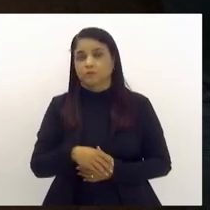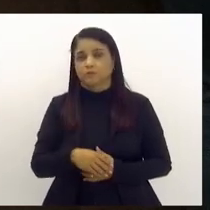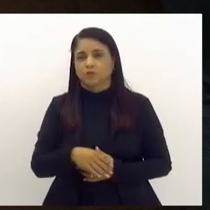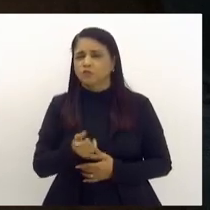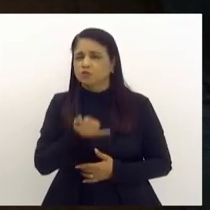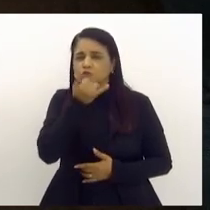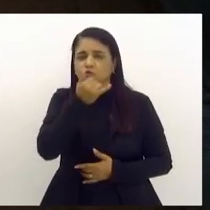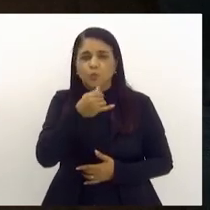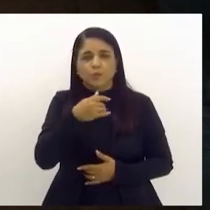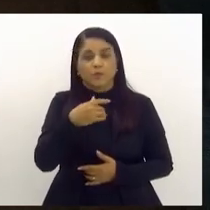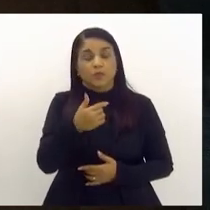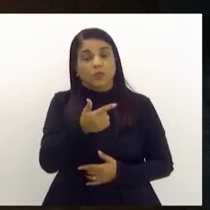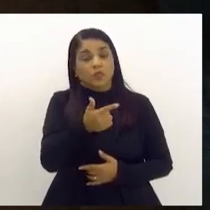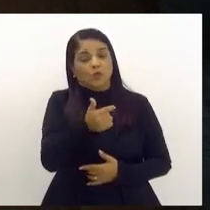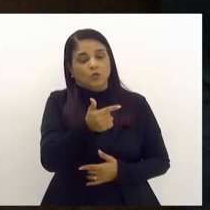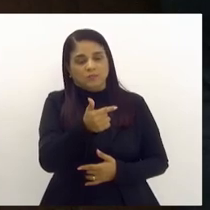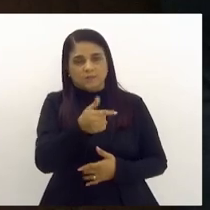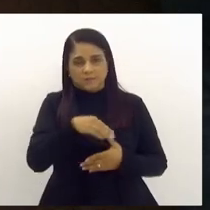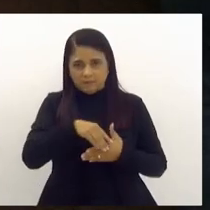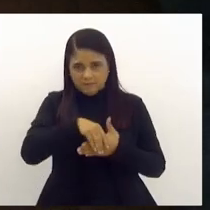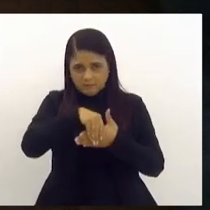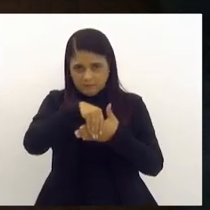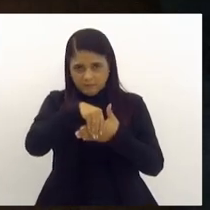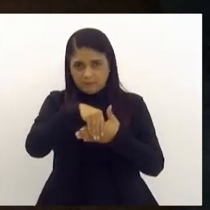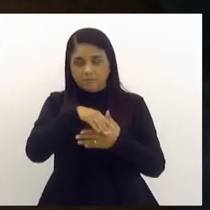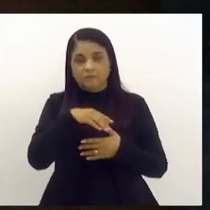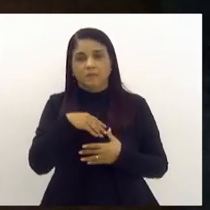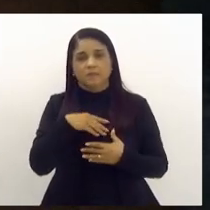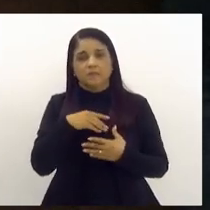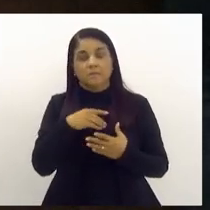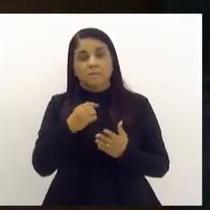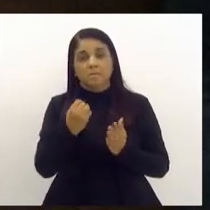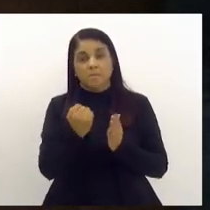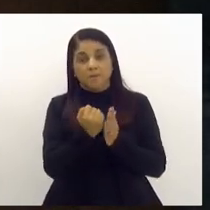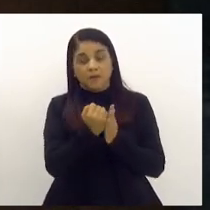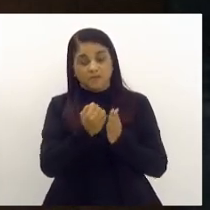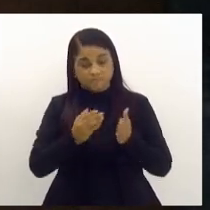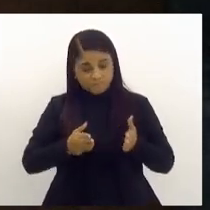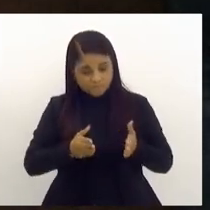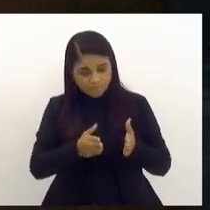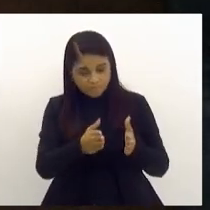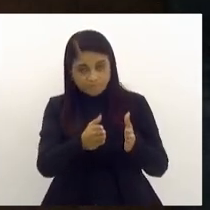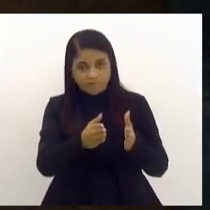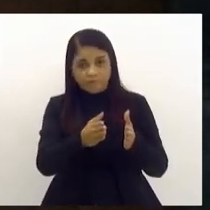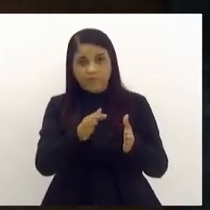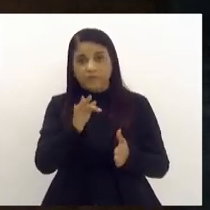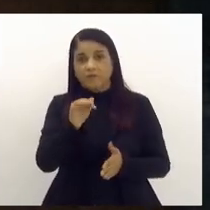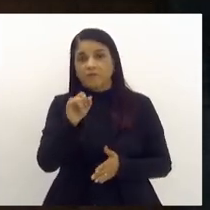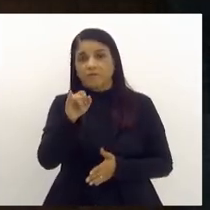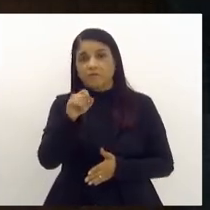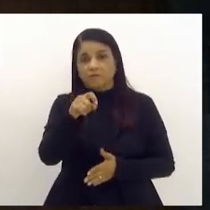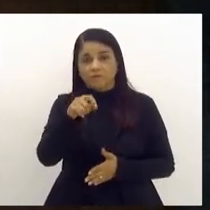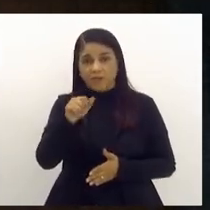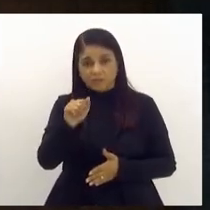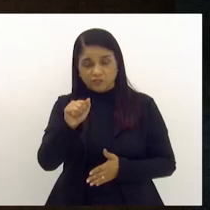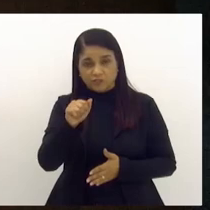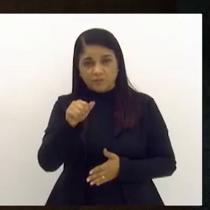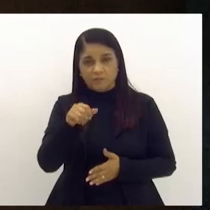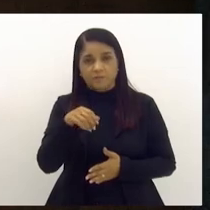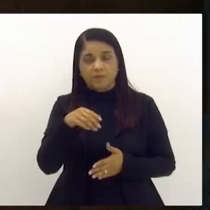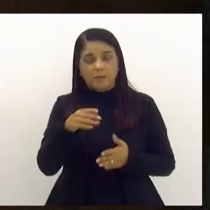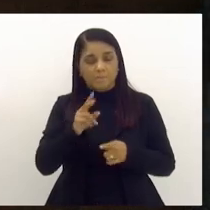Não, desculpe, no inciso 12, estava a demarcação da faixa marginal, o deputado Mink, de proteção